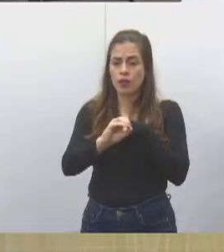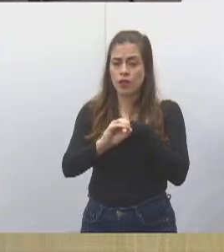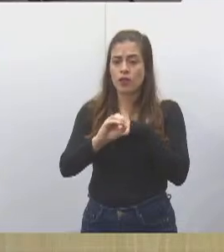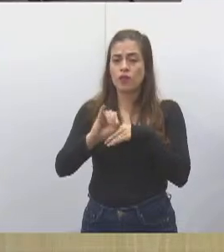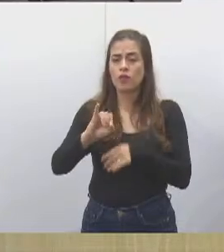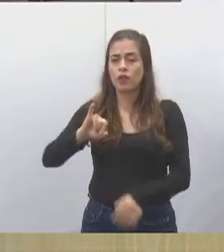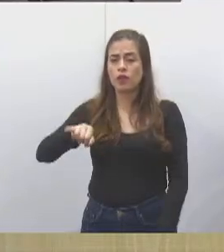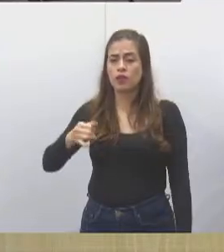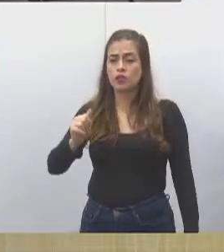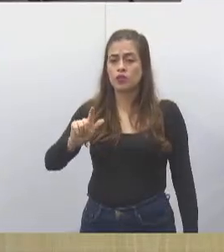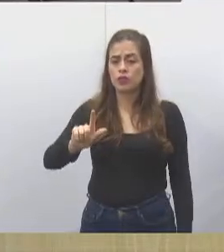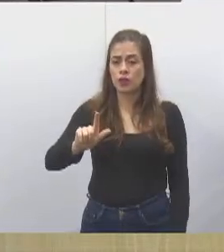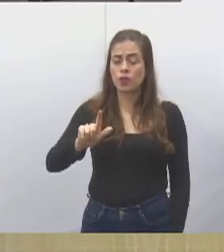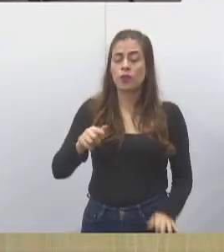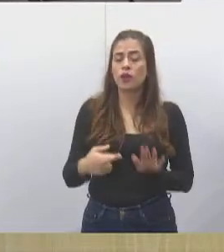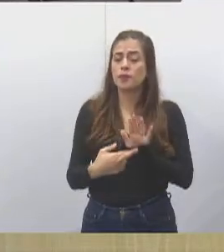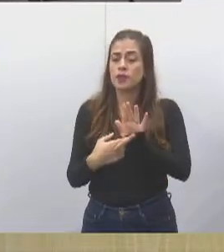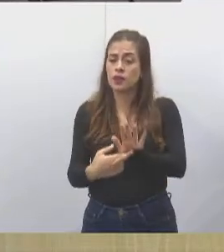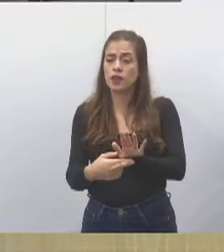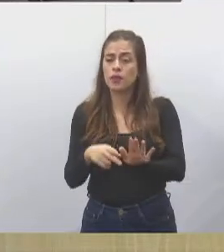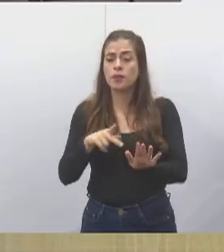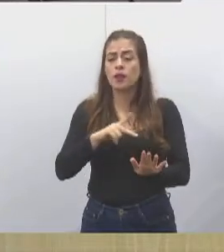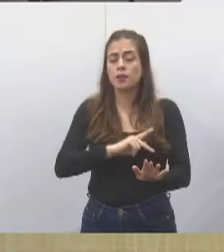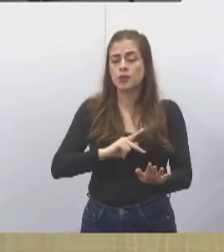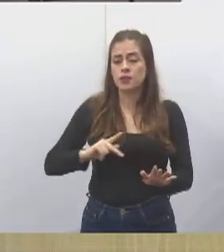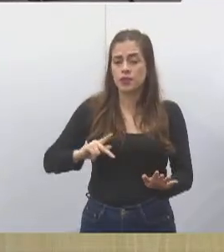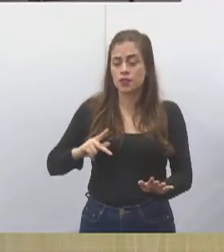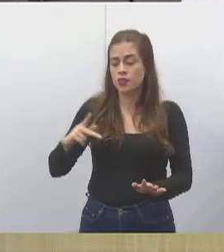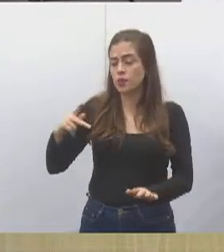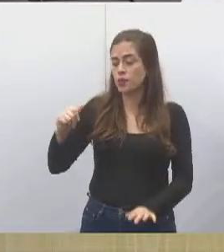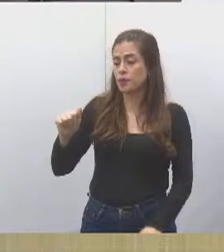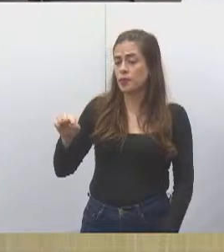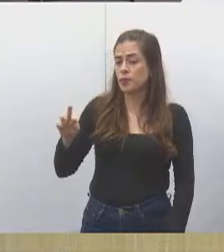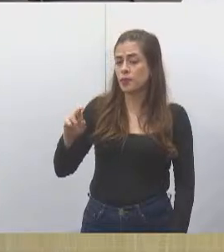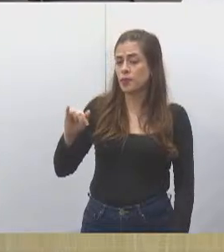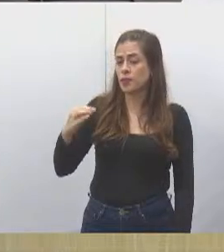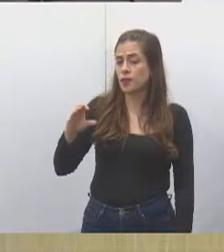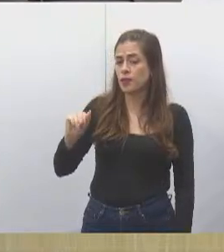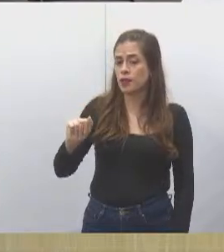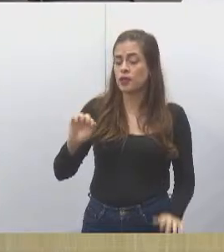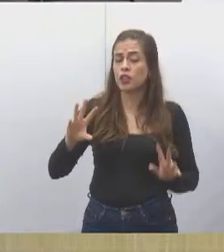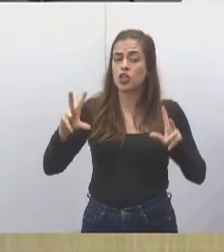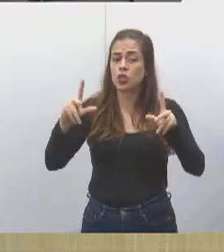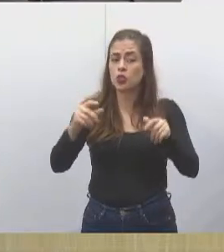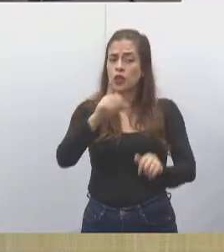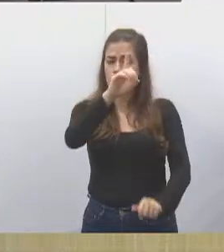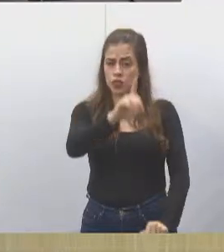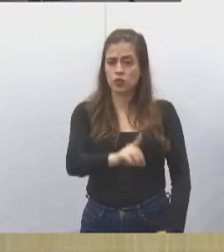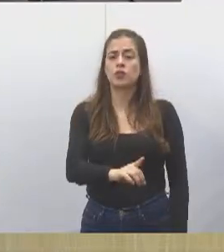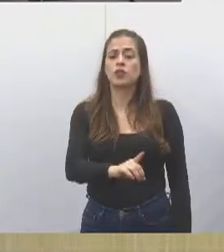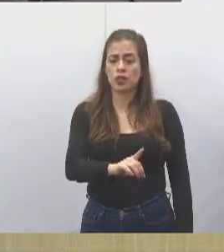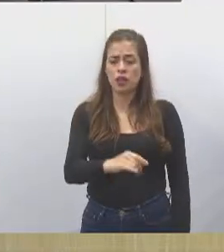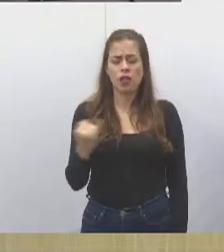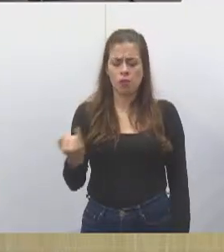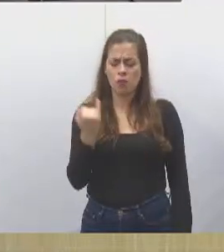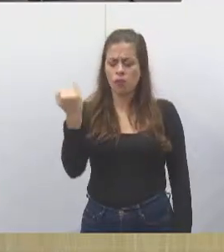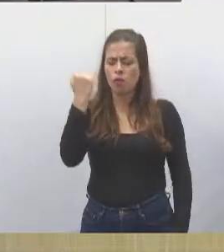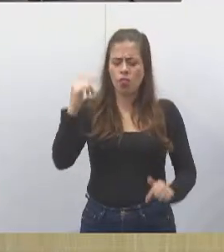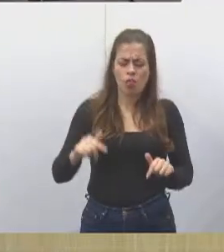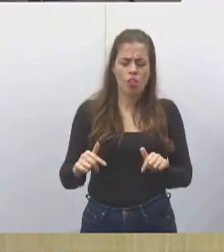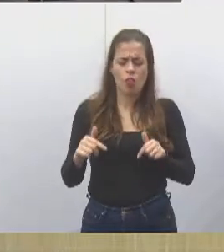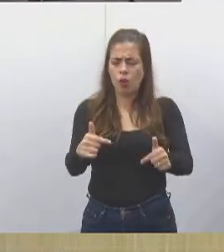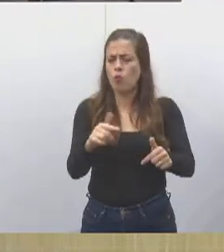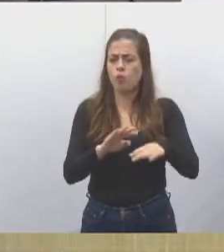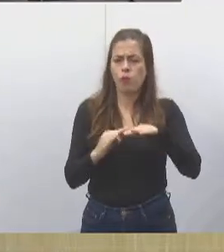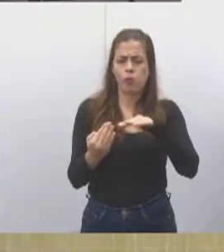pela presidente, a Patrícia e toda a sua diretoria, é importante, né, de fazer essa luta no Veranejal. São alguns bairros